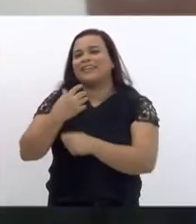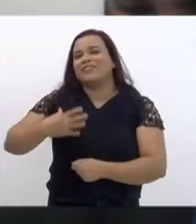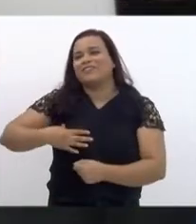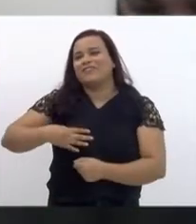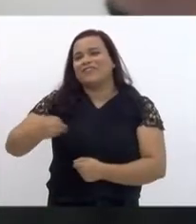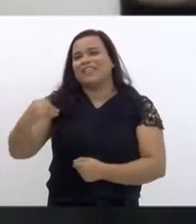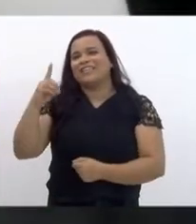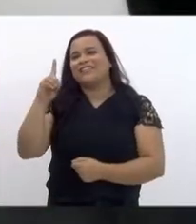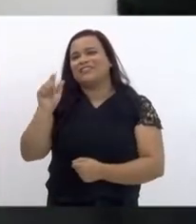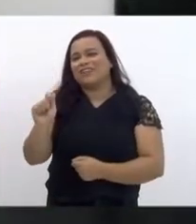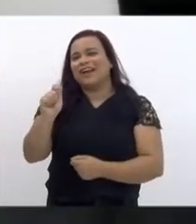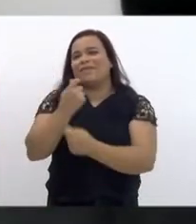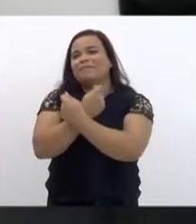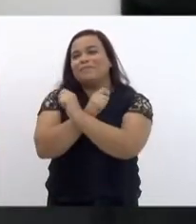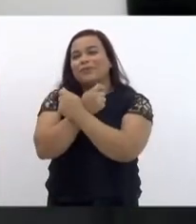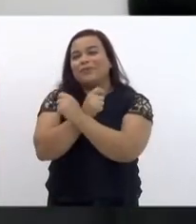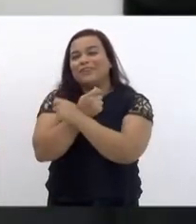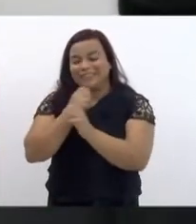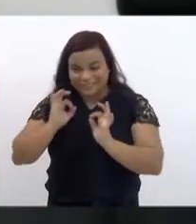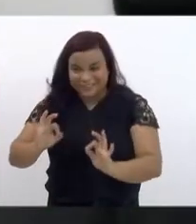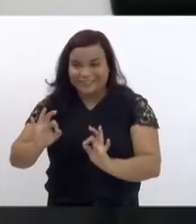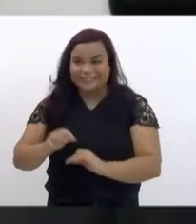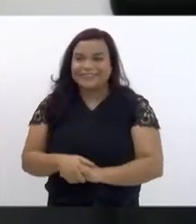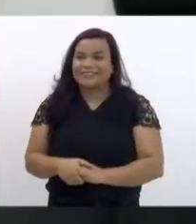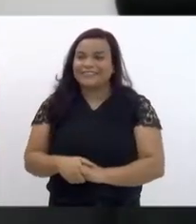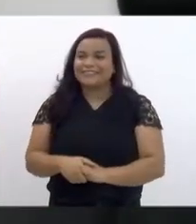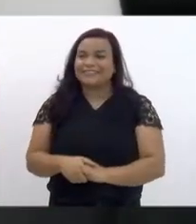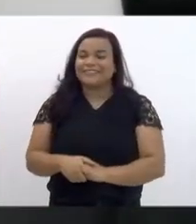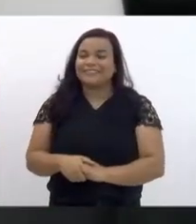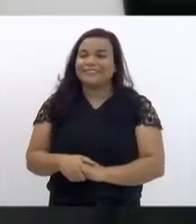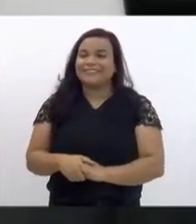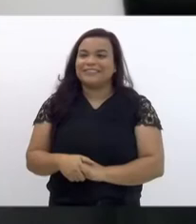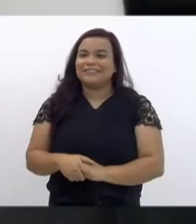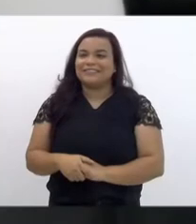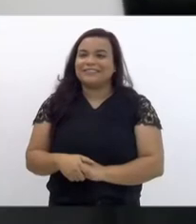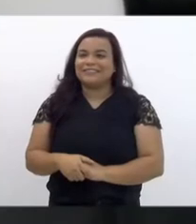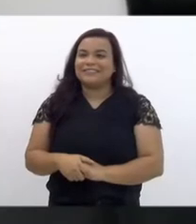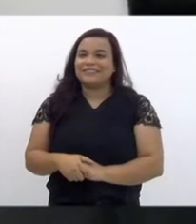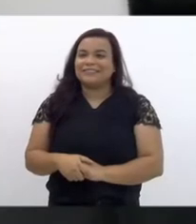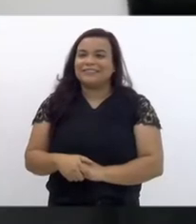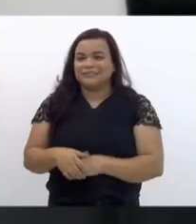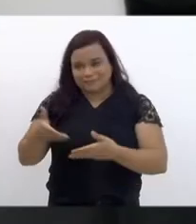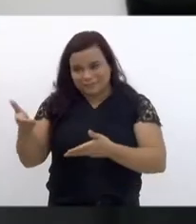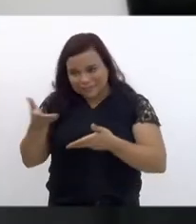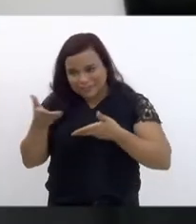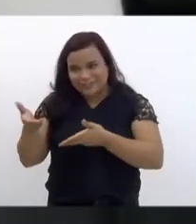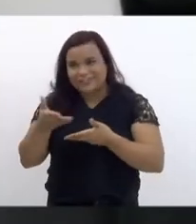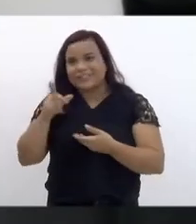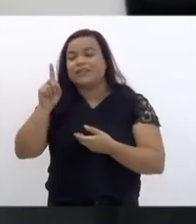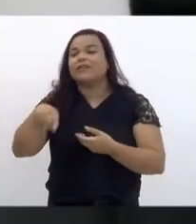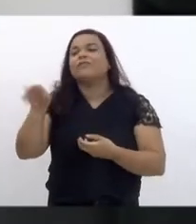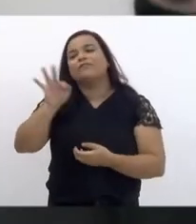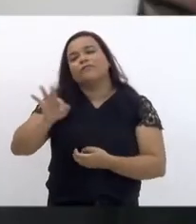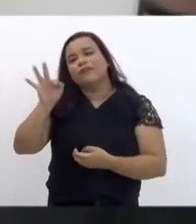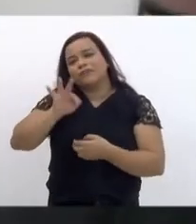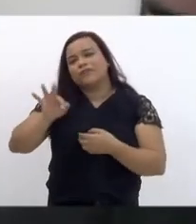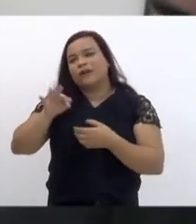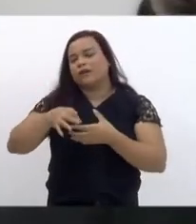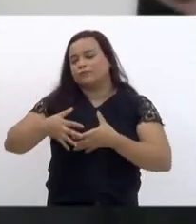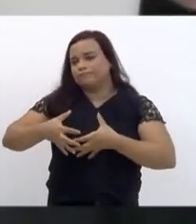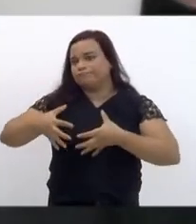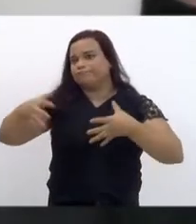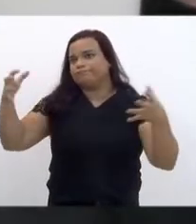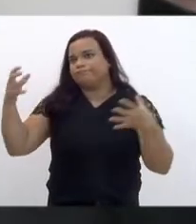nosso apelido, né, filhos da PUC, então seja bem-vindo, e é uma faculdade que engrandece muito, principalmente na área